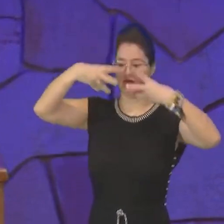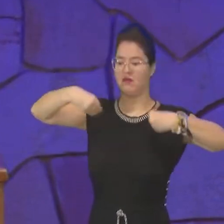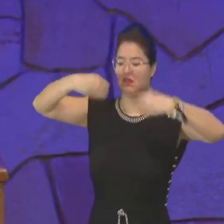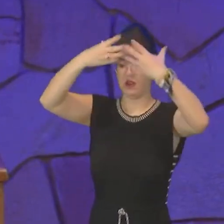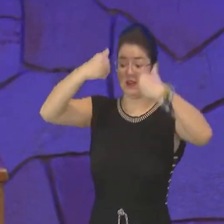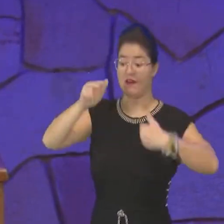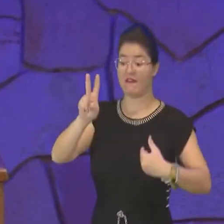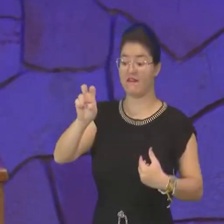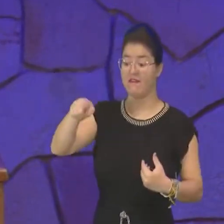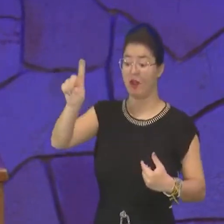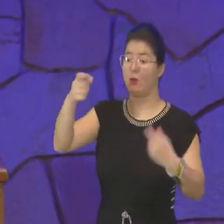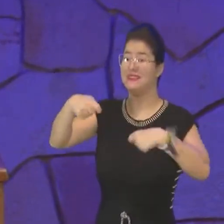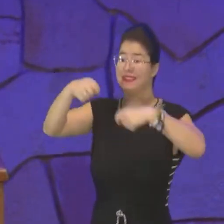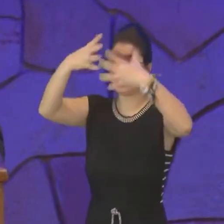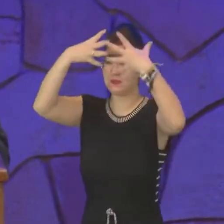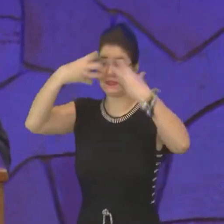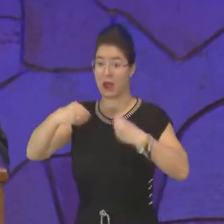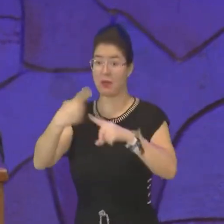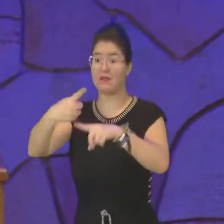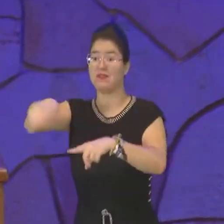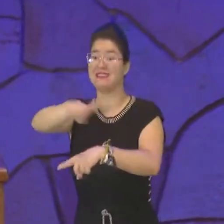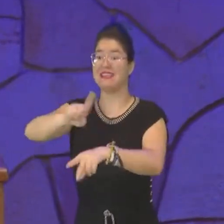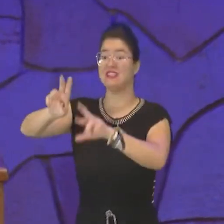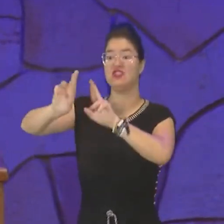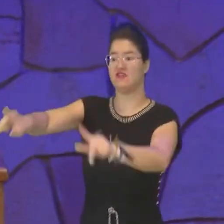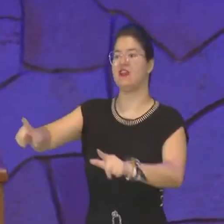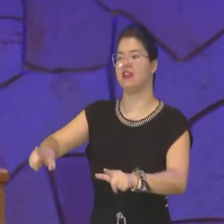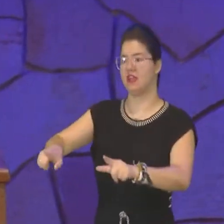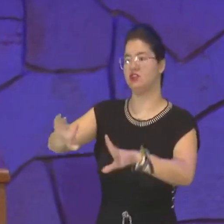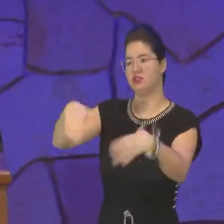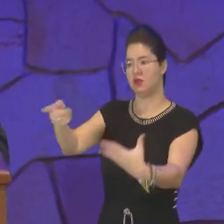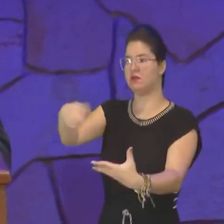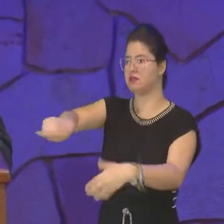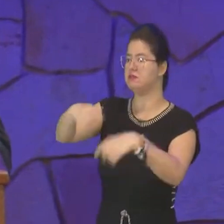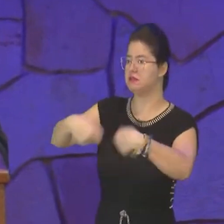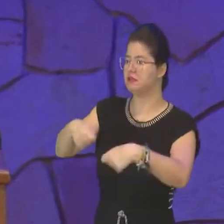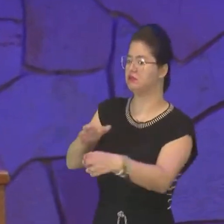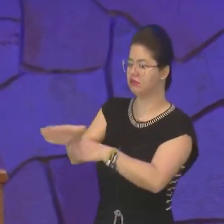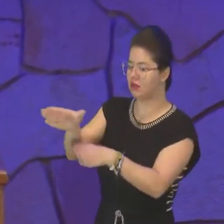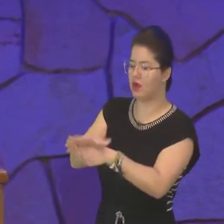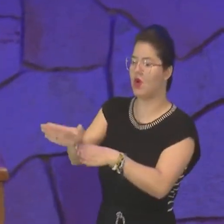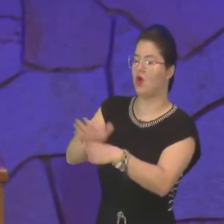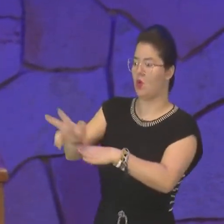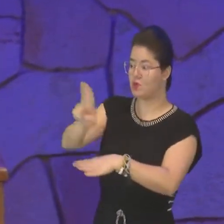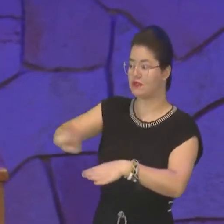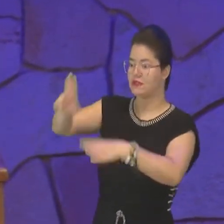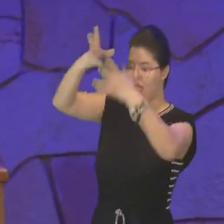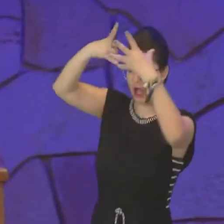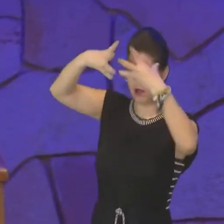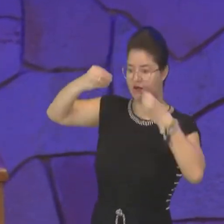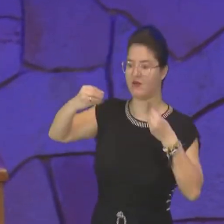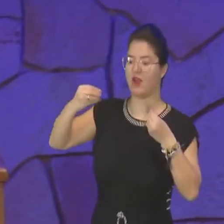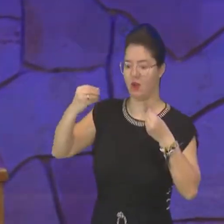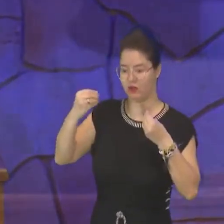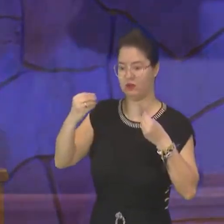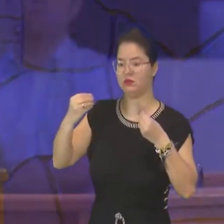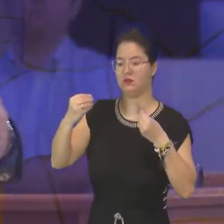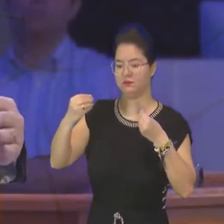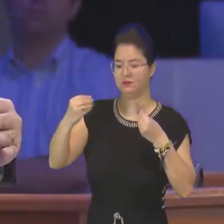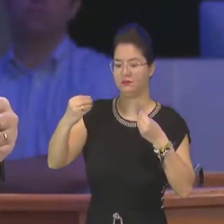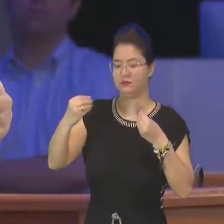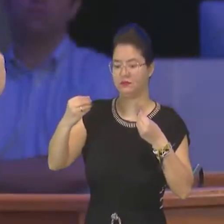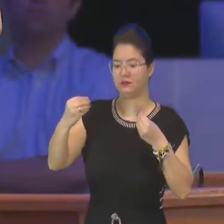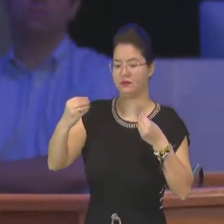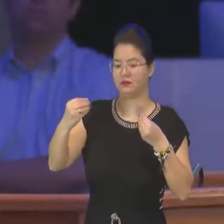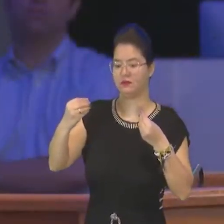das demais mulheres, das demais sacerdotisas, das demais habitantes de Corinto que porventura